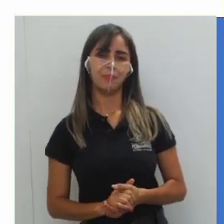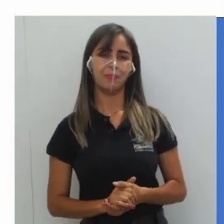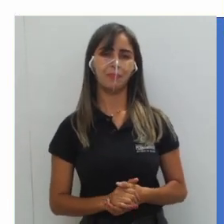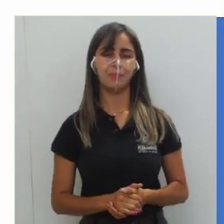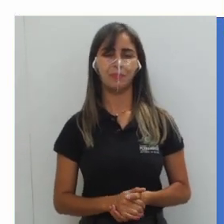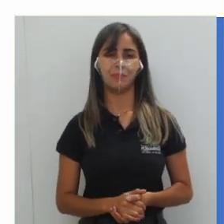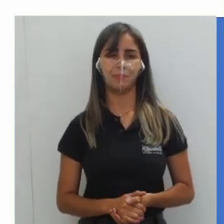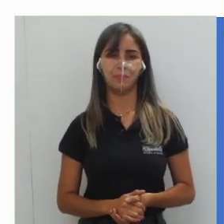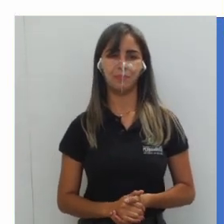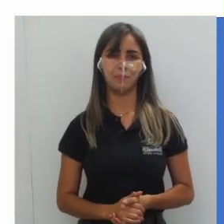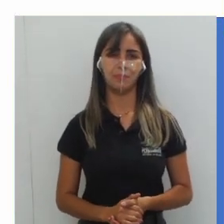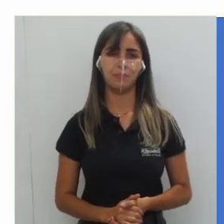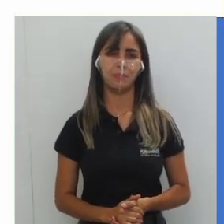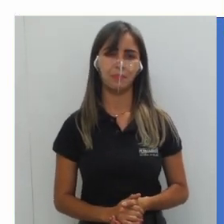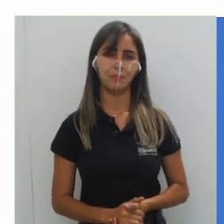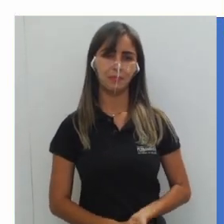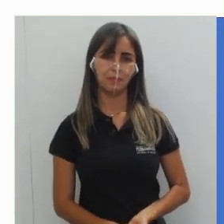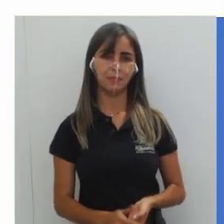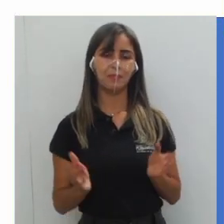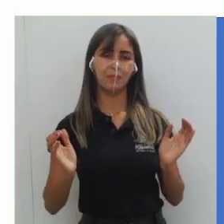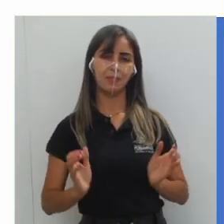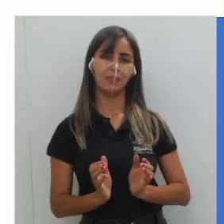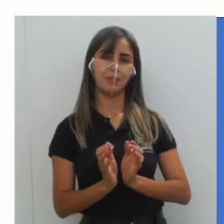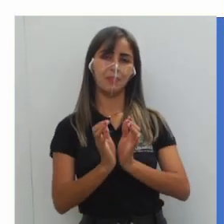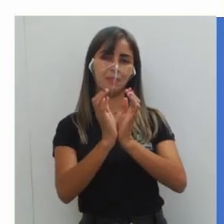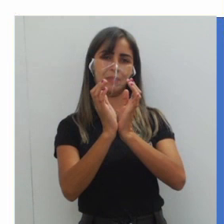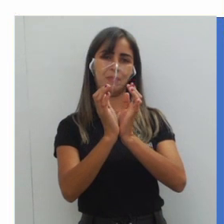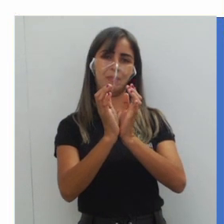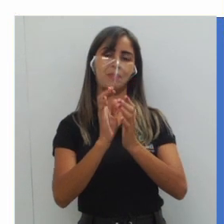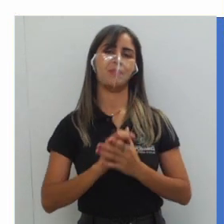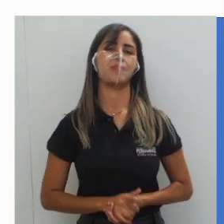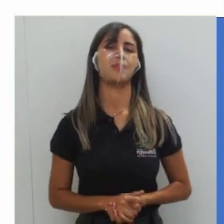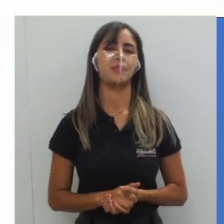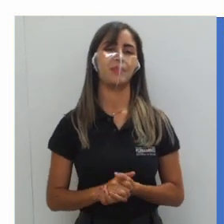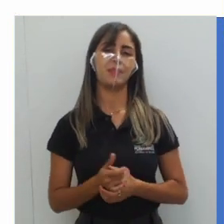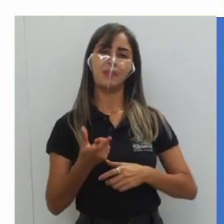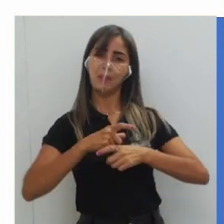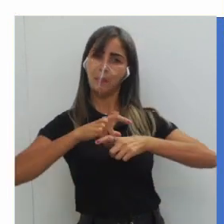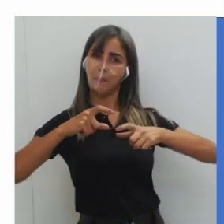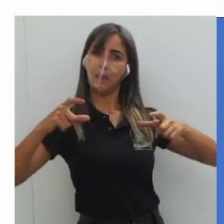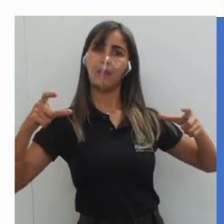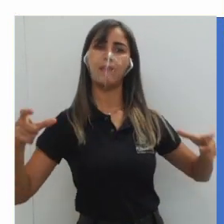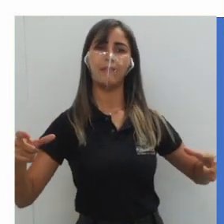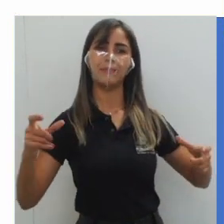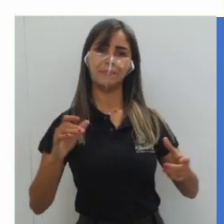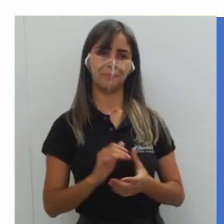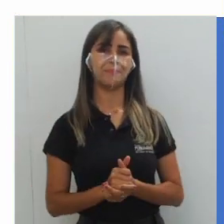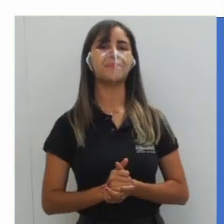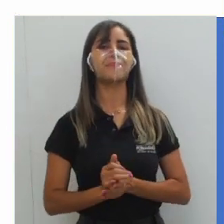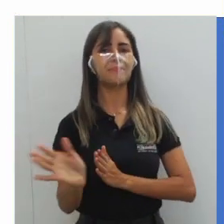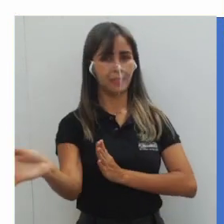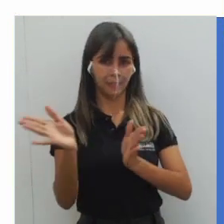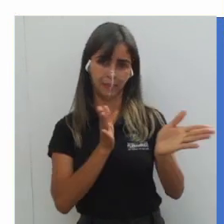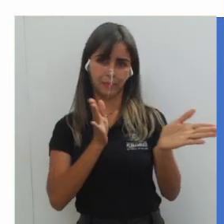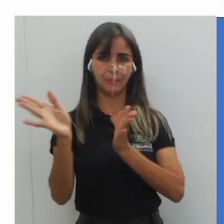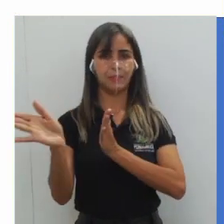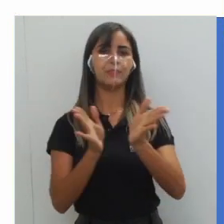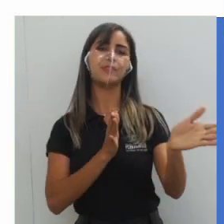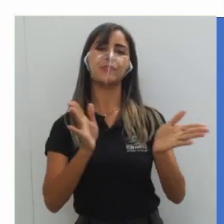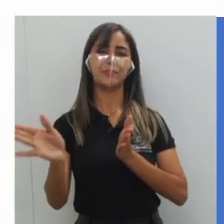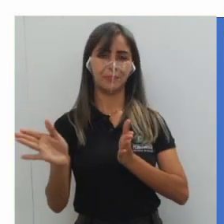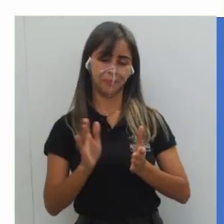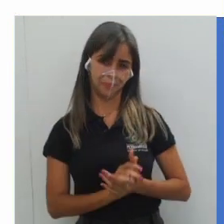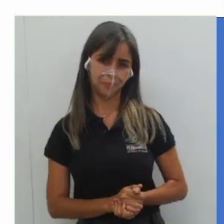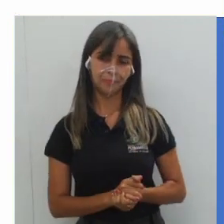is more than expensive than Camaragibe. Recife é maior que